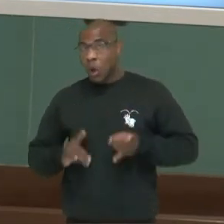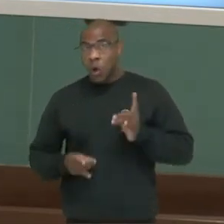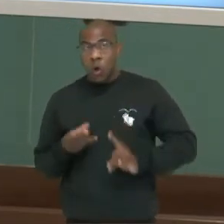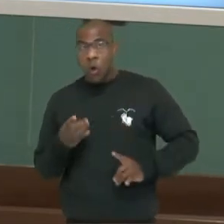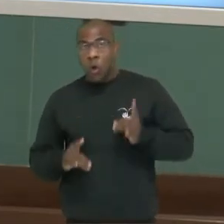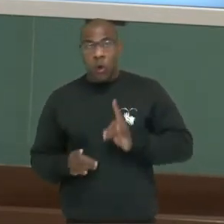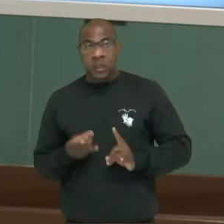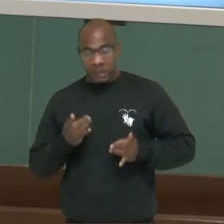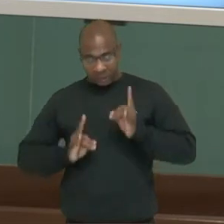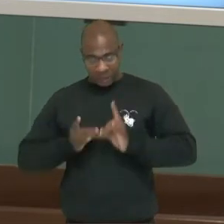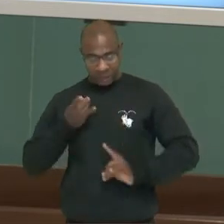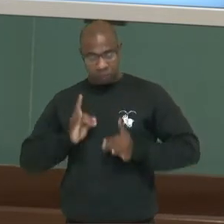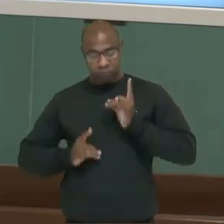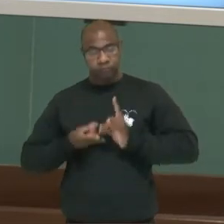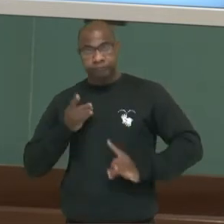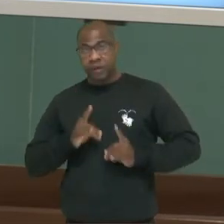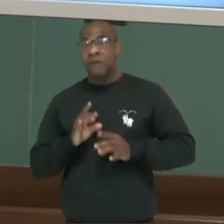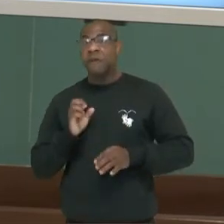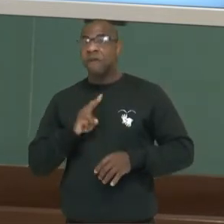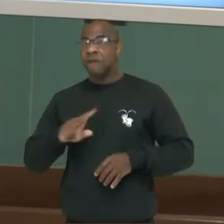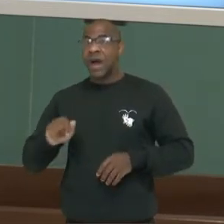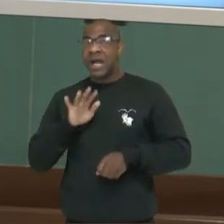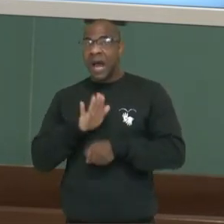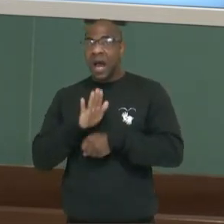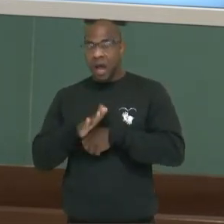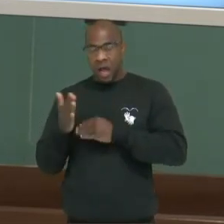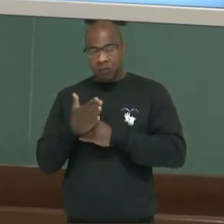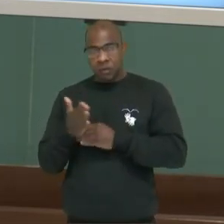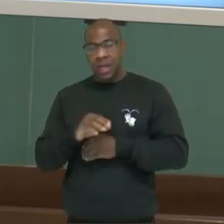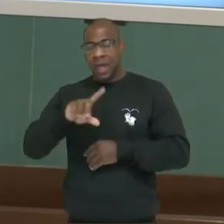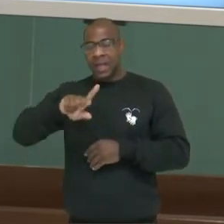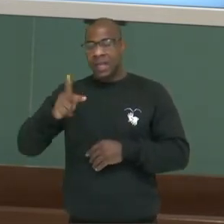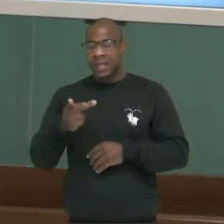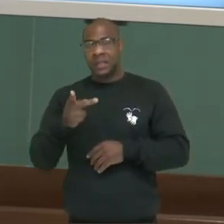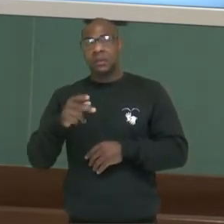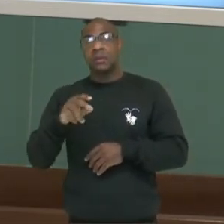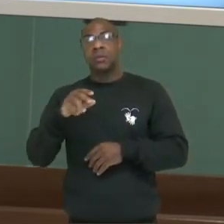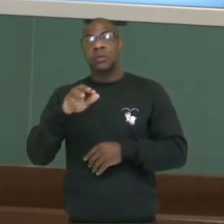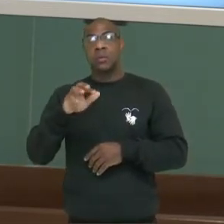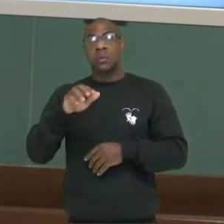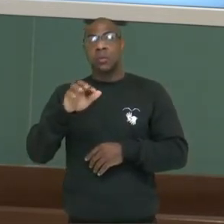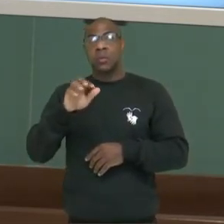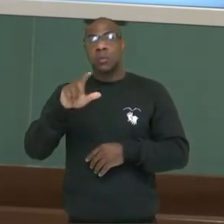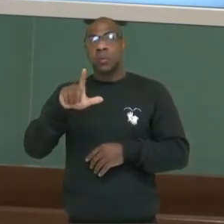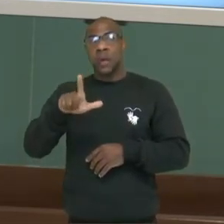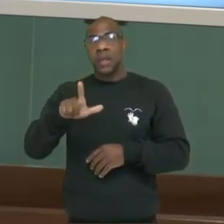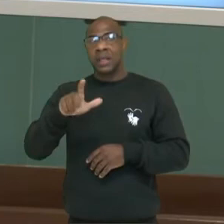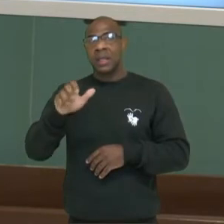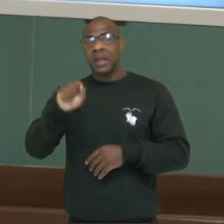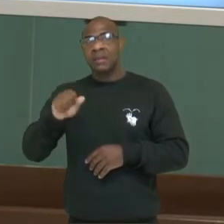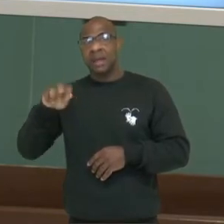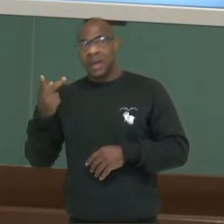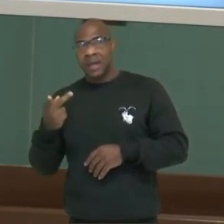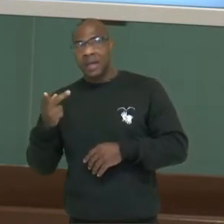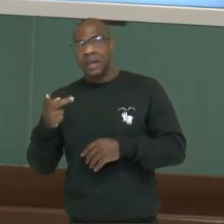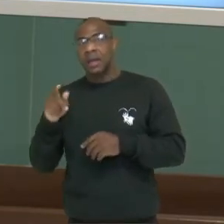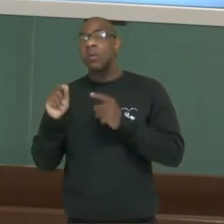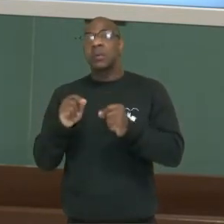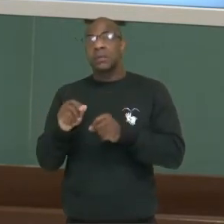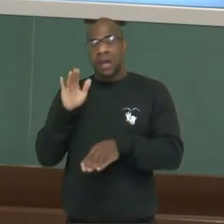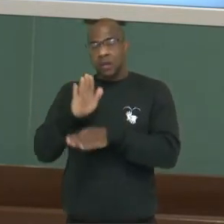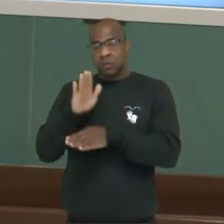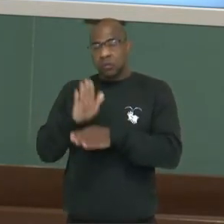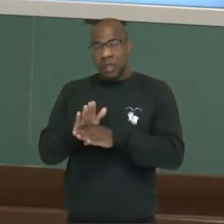sem ter, ela vai ajudar o FSH a produzir os espermatozoides. Então, é a atuação desses